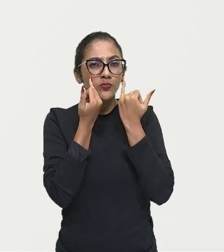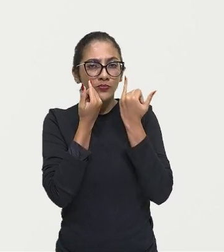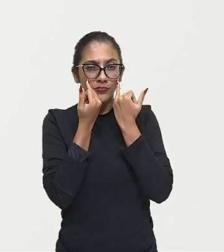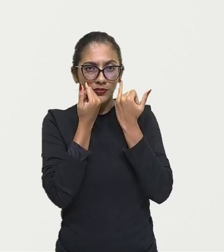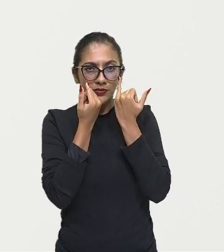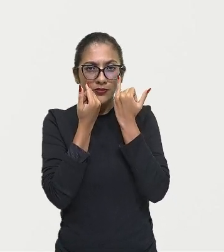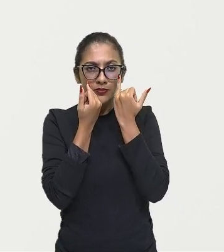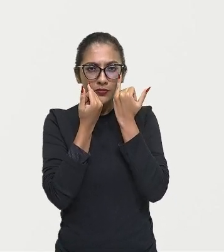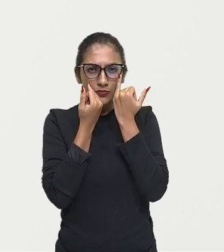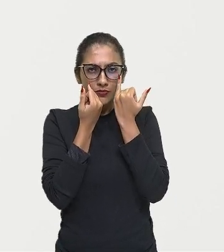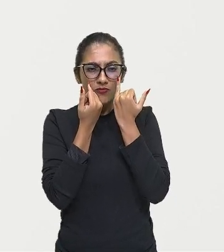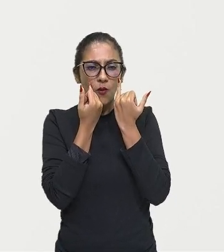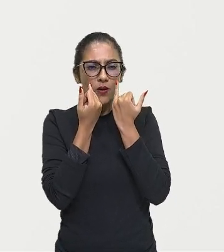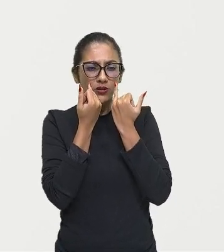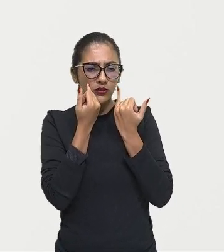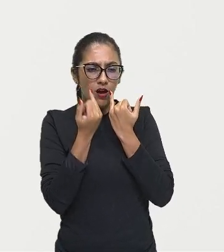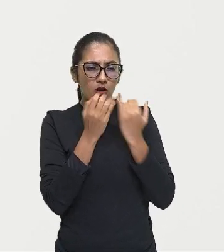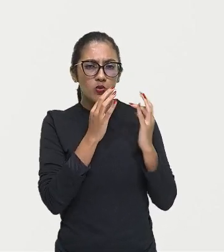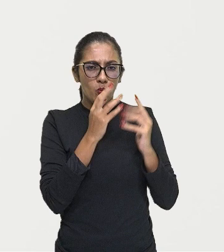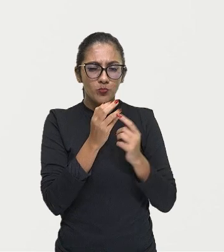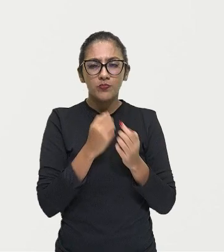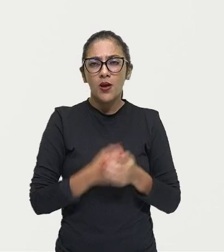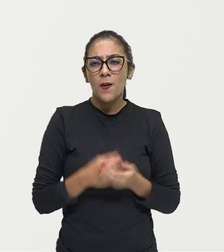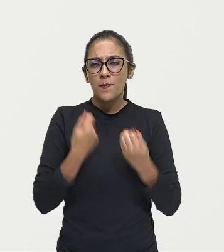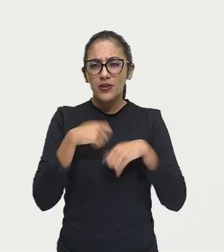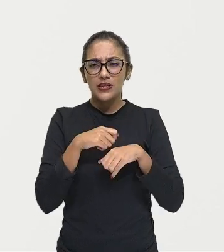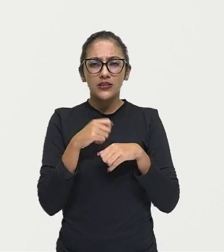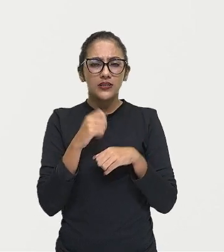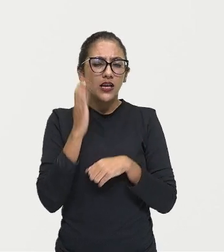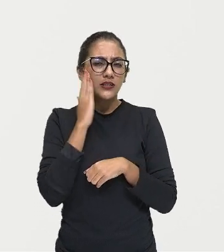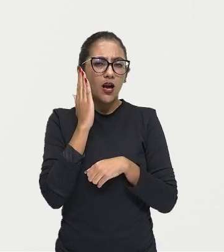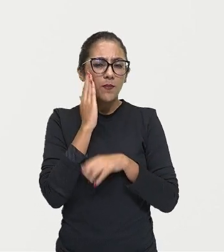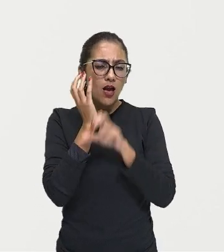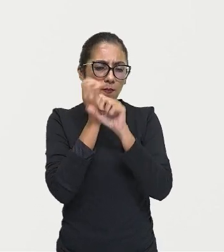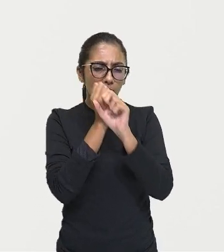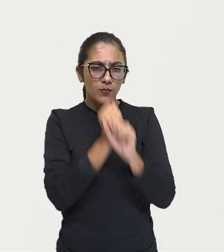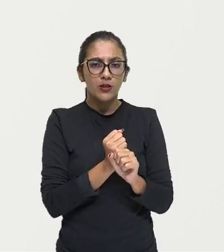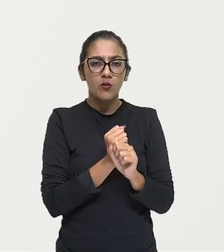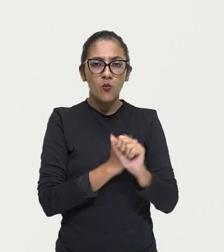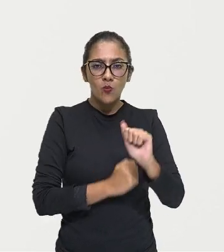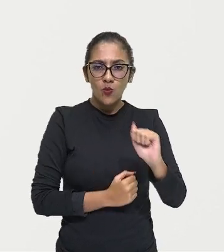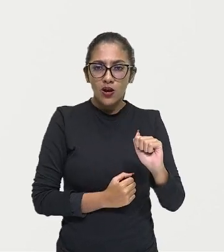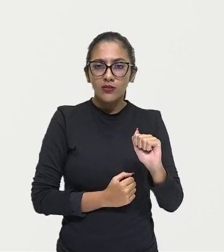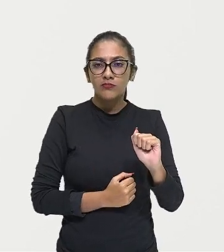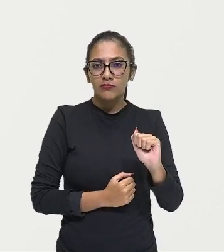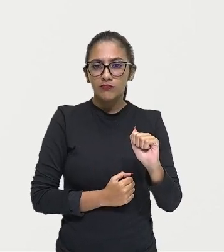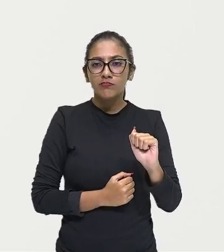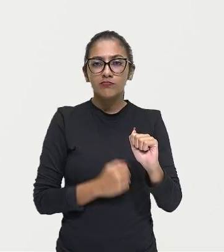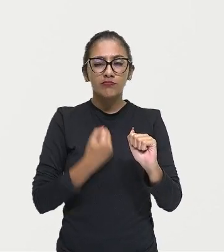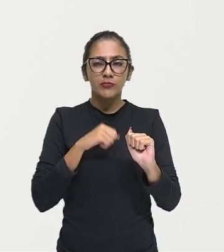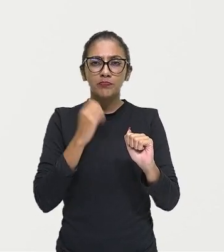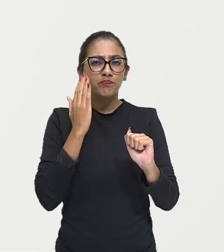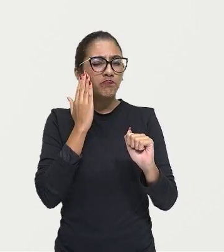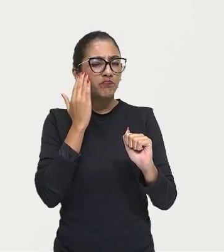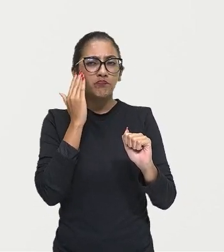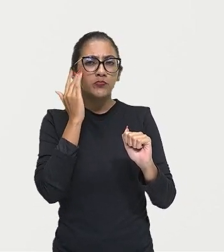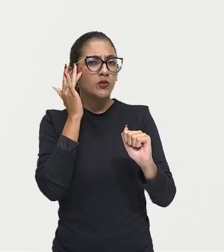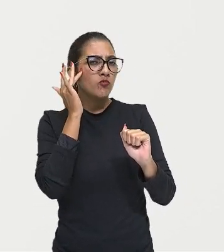Aí você tem, eu quero calcular a aceleração. Não